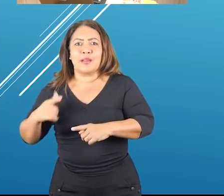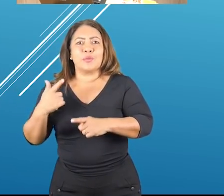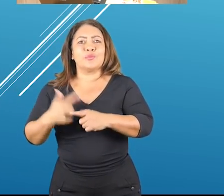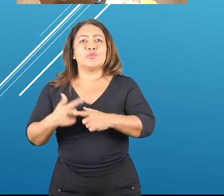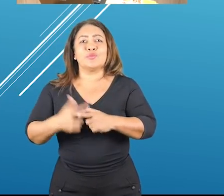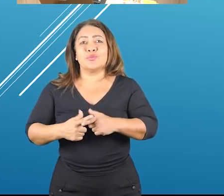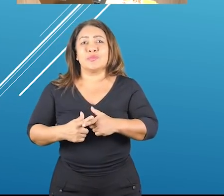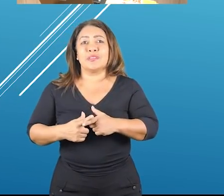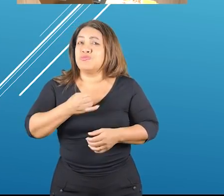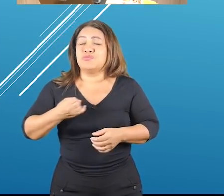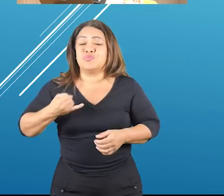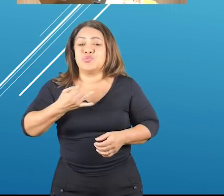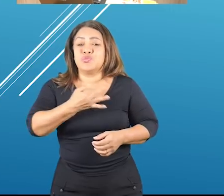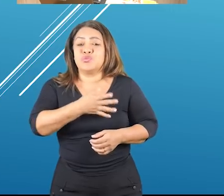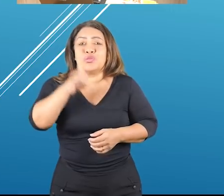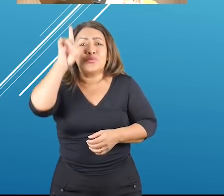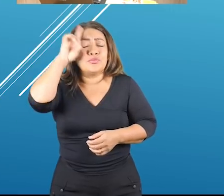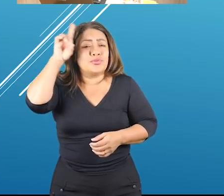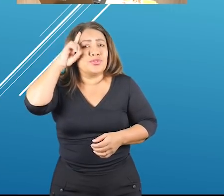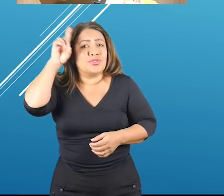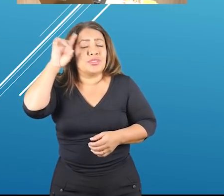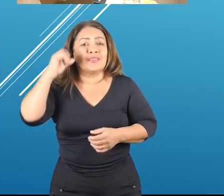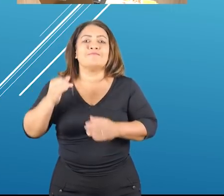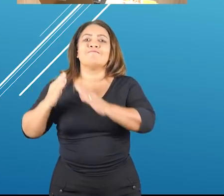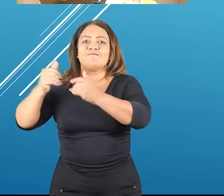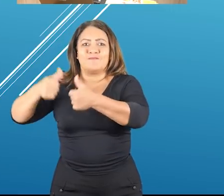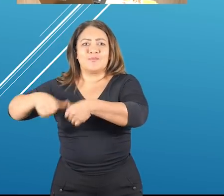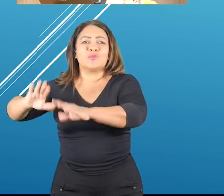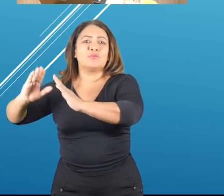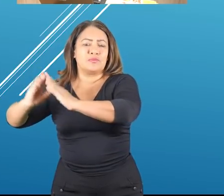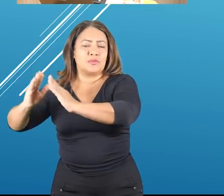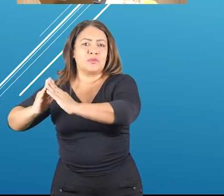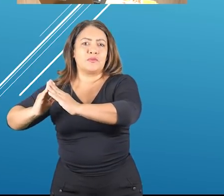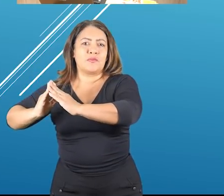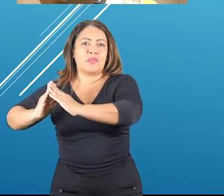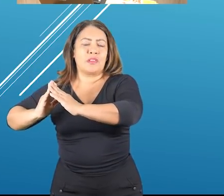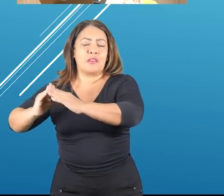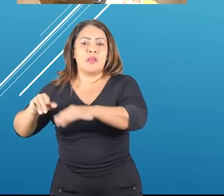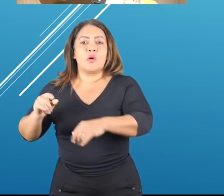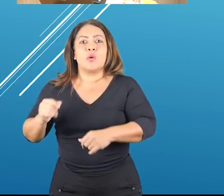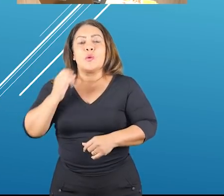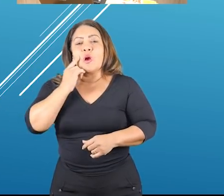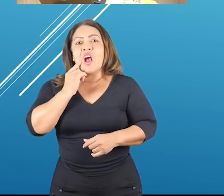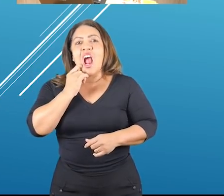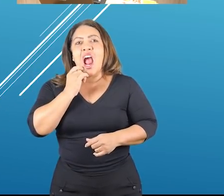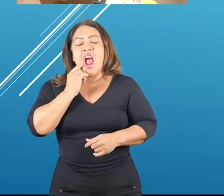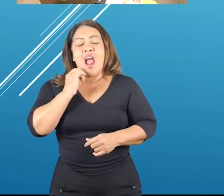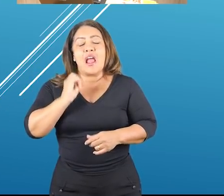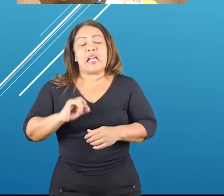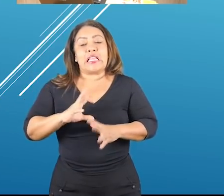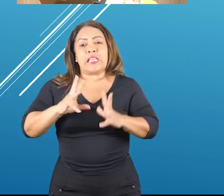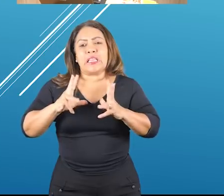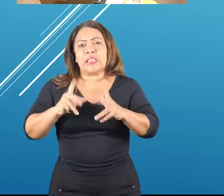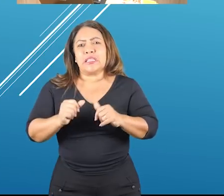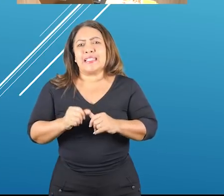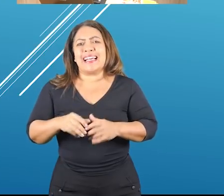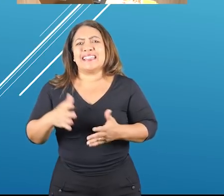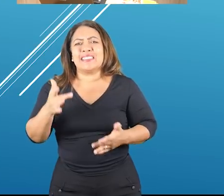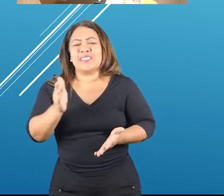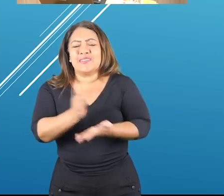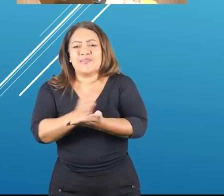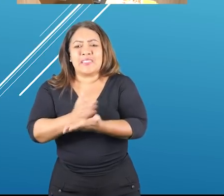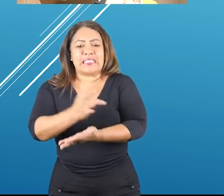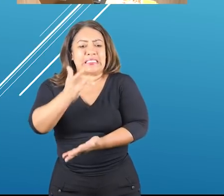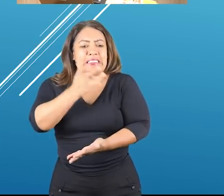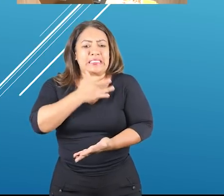de interação por longos períodos em casa. E nessa pesquisa, ele fala a respeito disso, né? Que tanto por